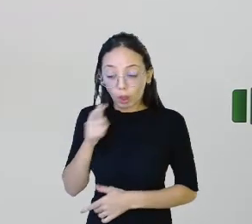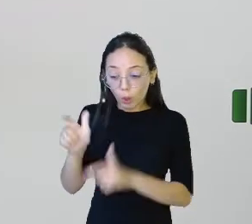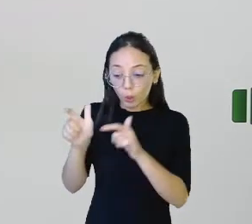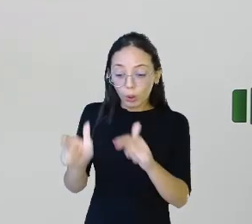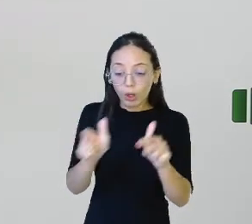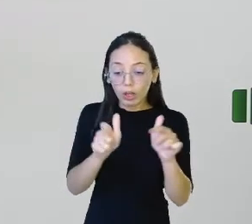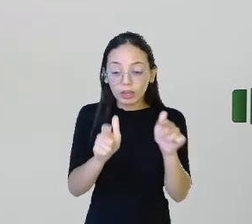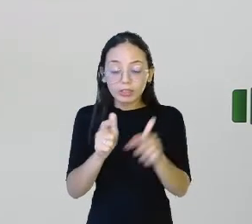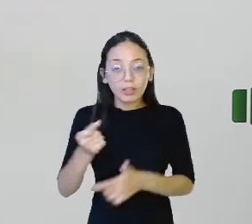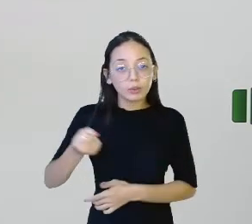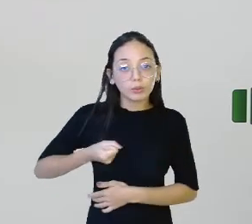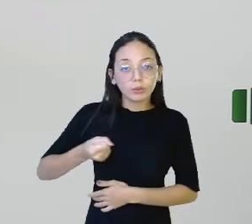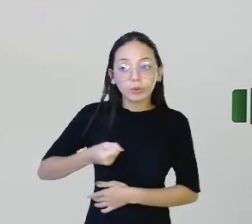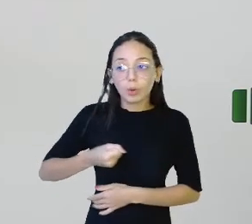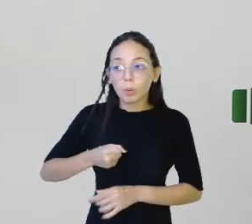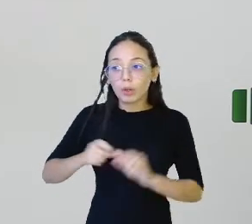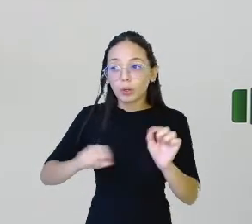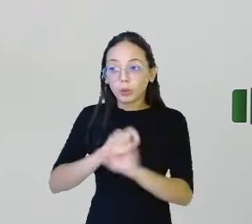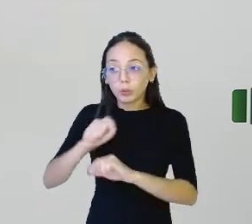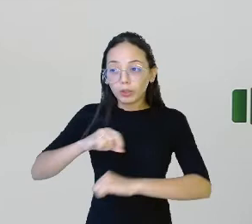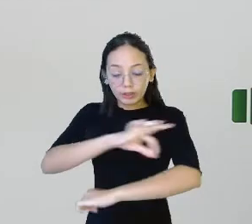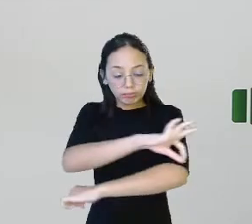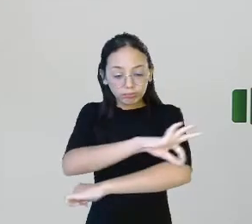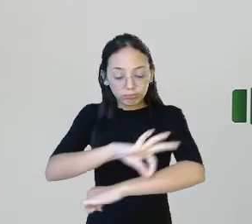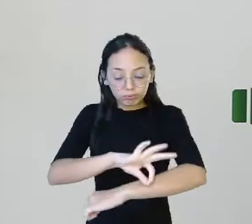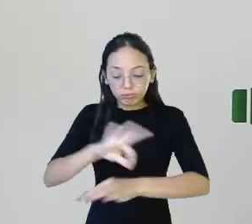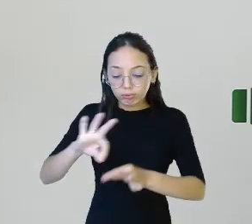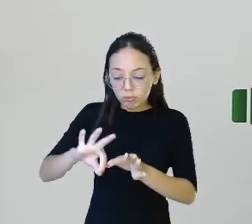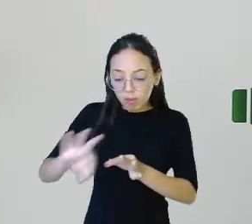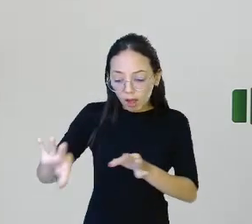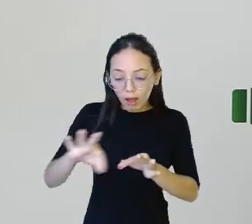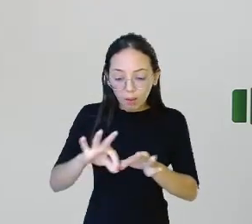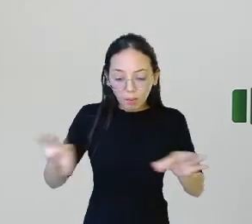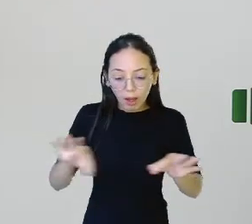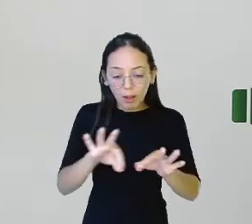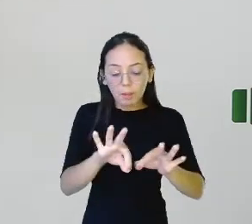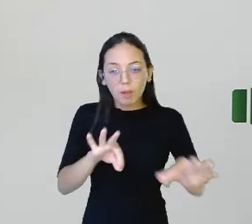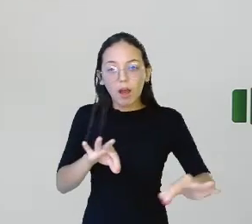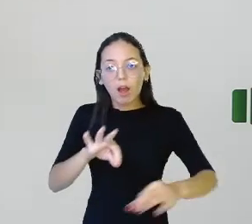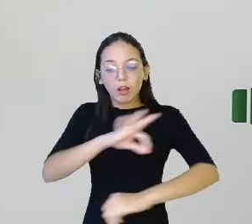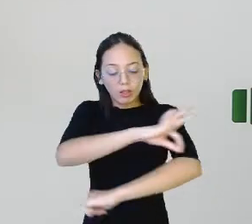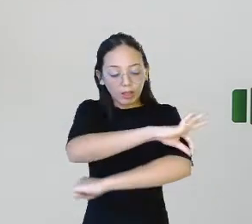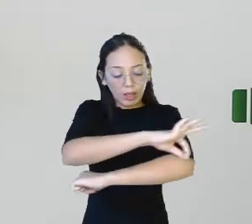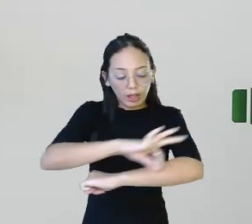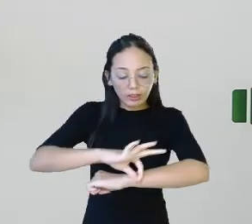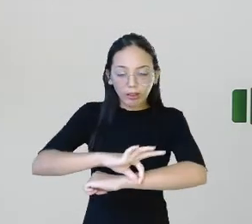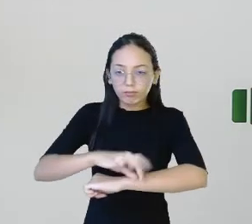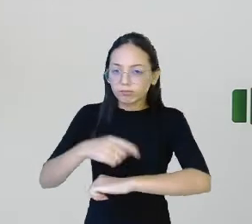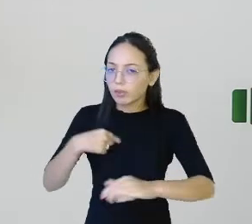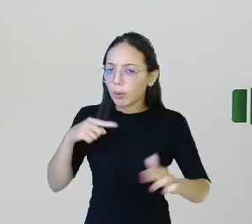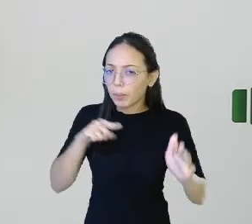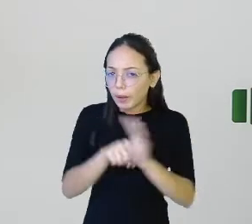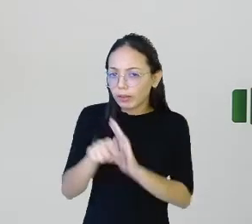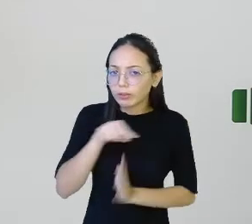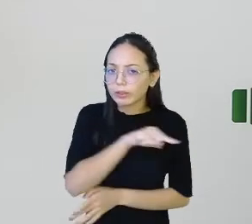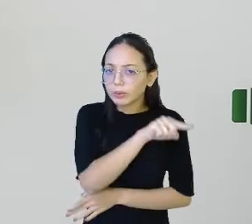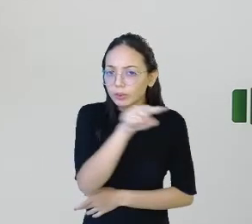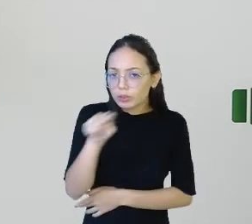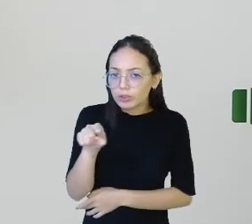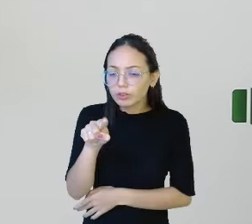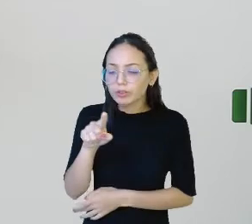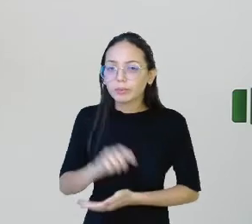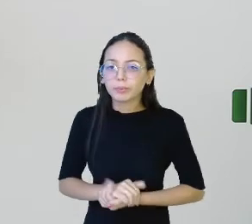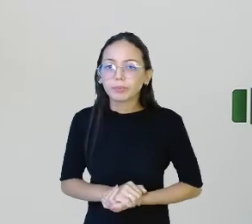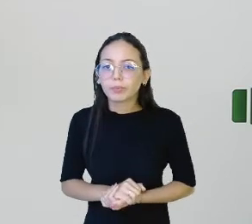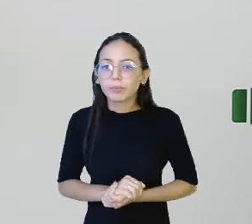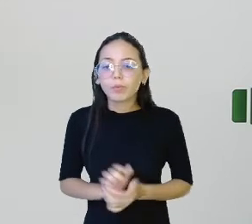números decimais em retas numeradas. Eu já aproveito para fazer uma pergunta. Onde a